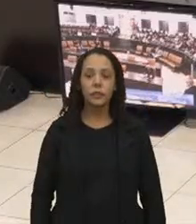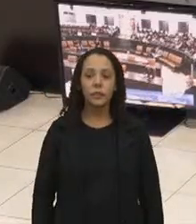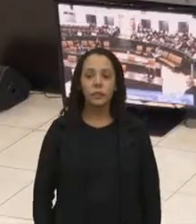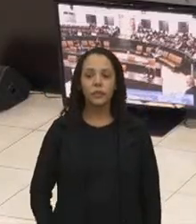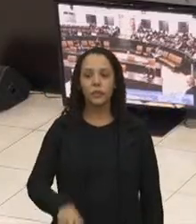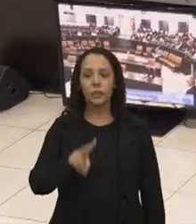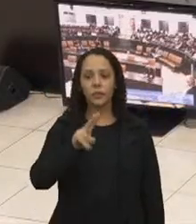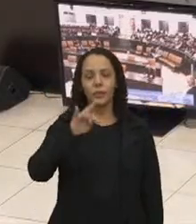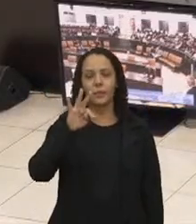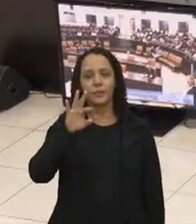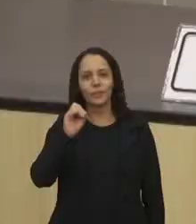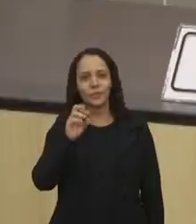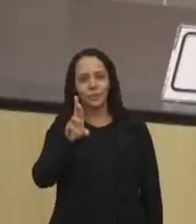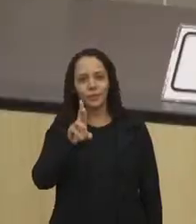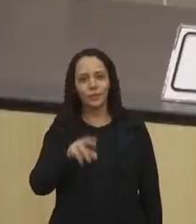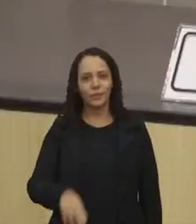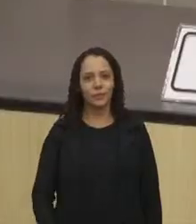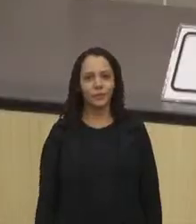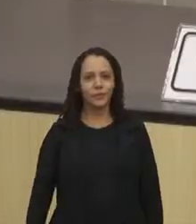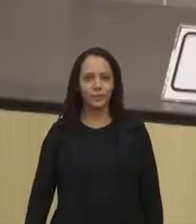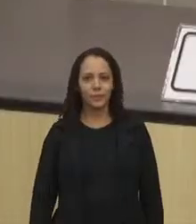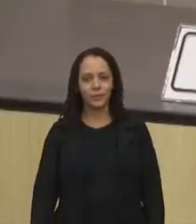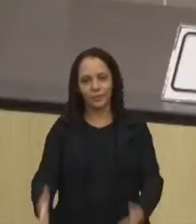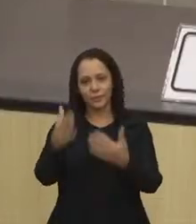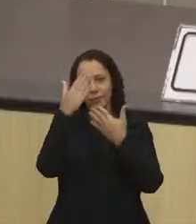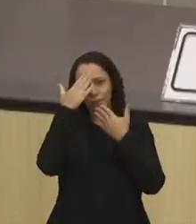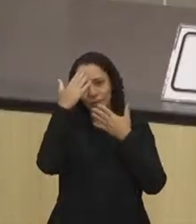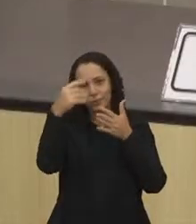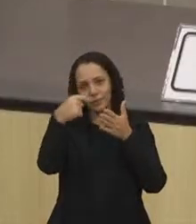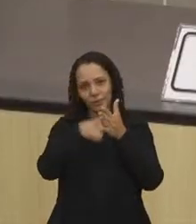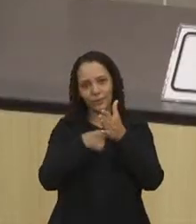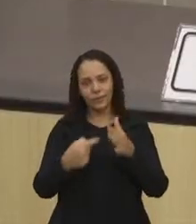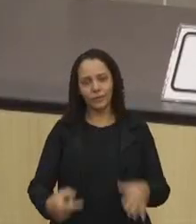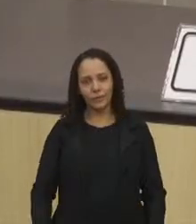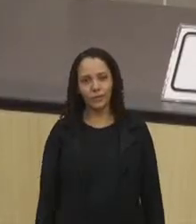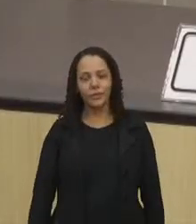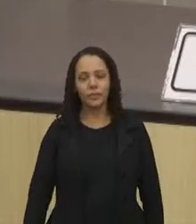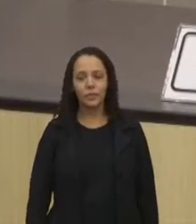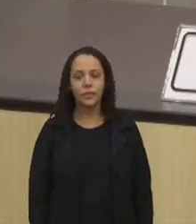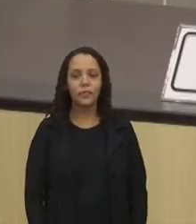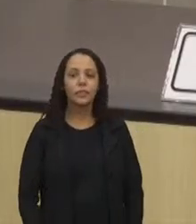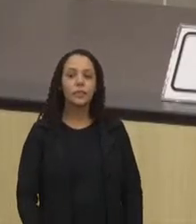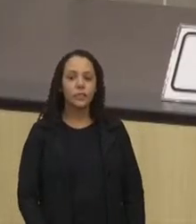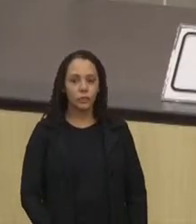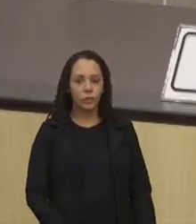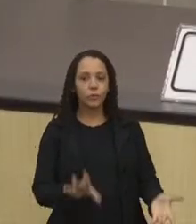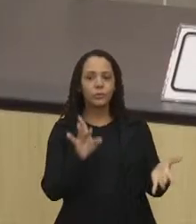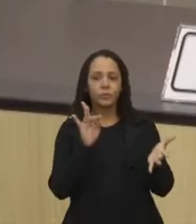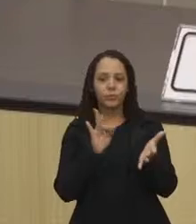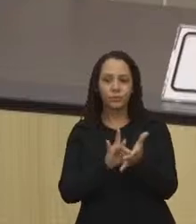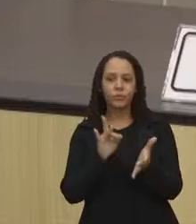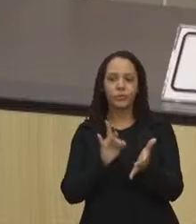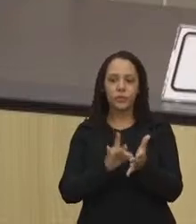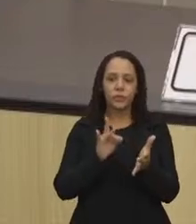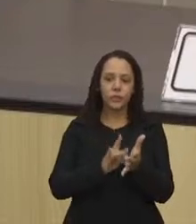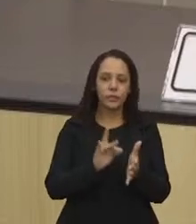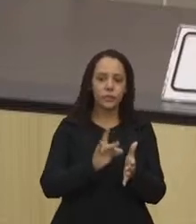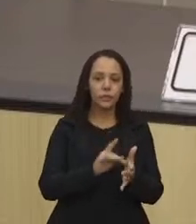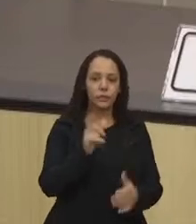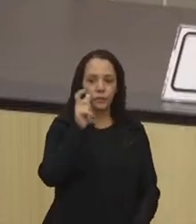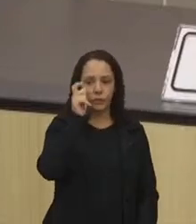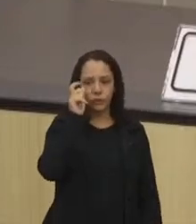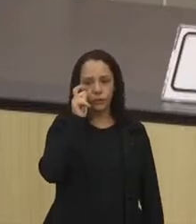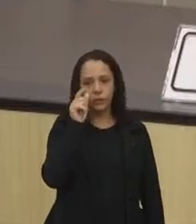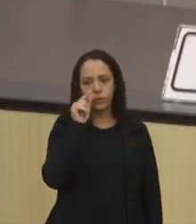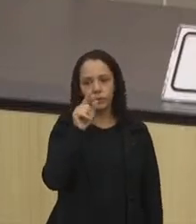Vitor, né? Vitor? Obrigada pela pergunta, Vitor. Não, sem dúvida. É interessante, acho que você